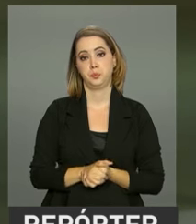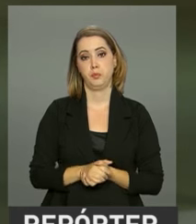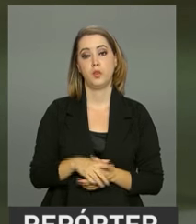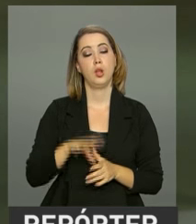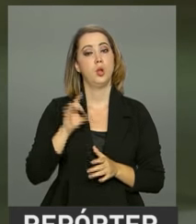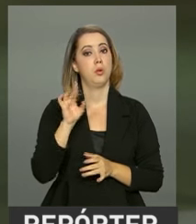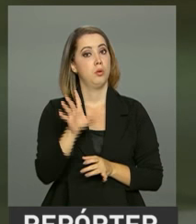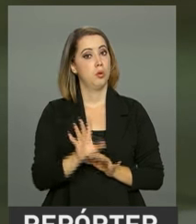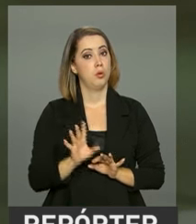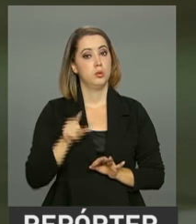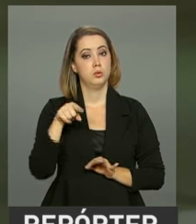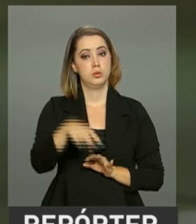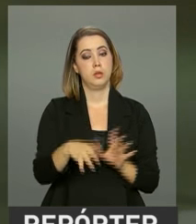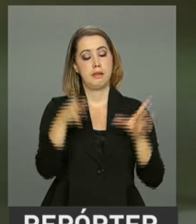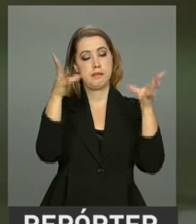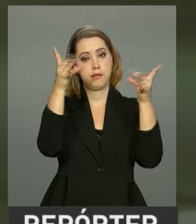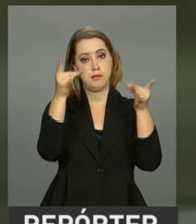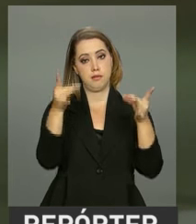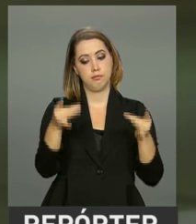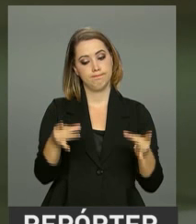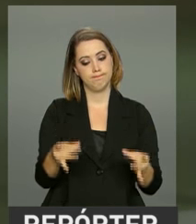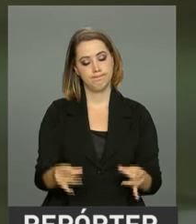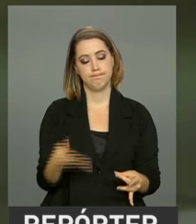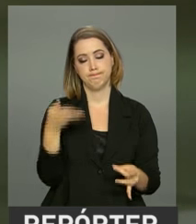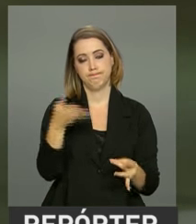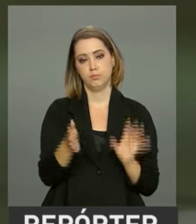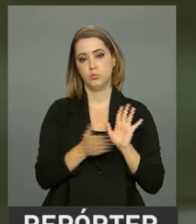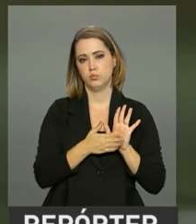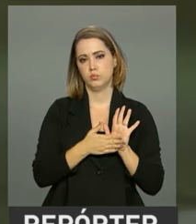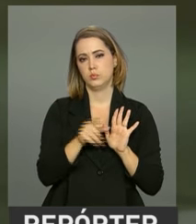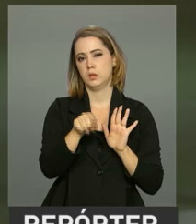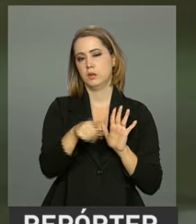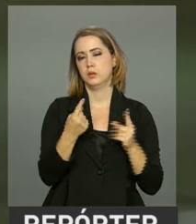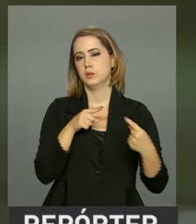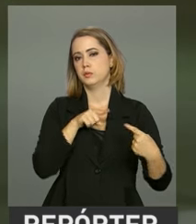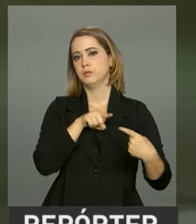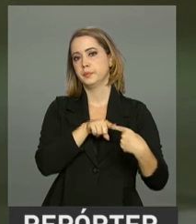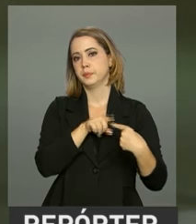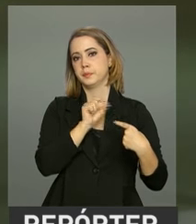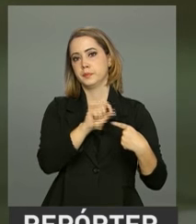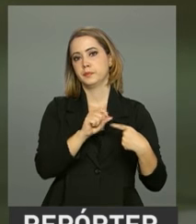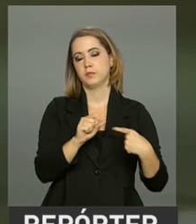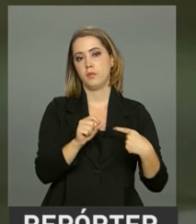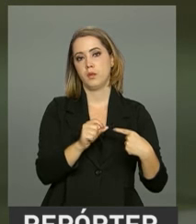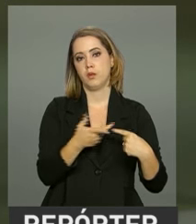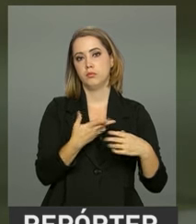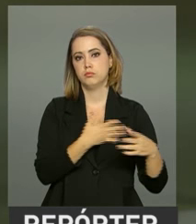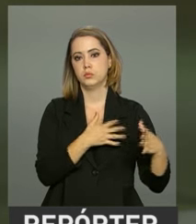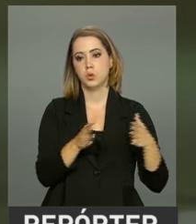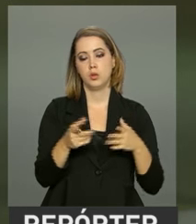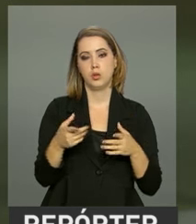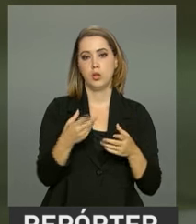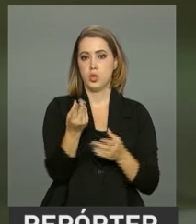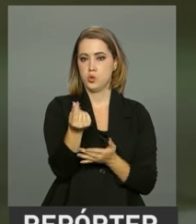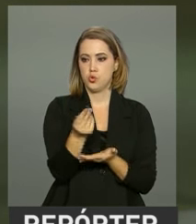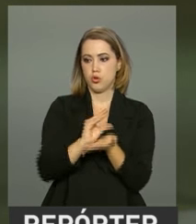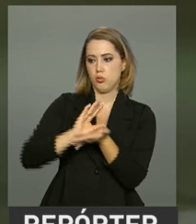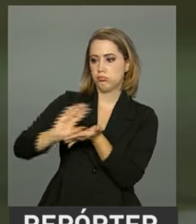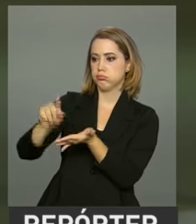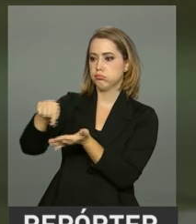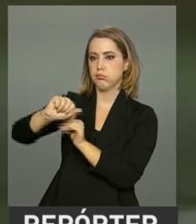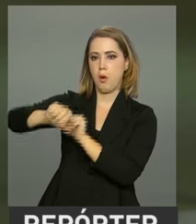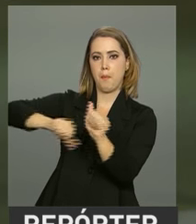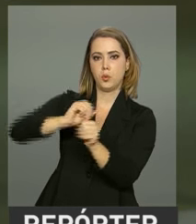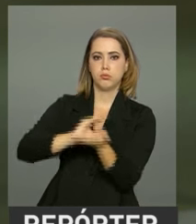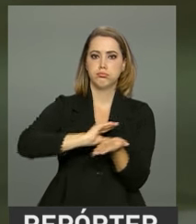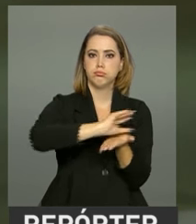basicamente estes destaques apresentados pelos parlamentares t o objetivo de redirecionar recursos dentro